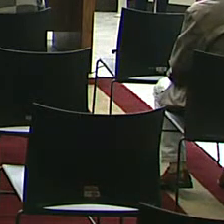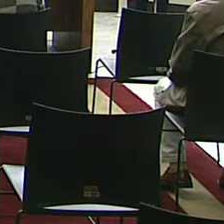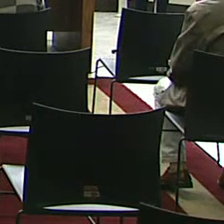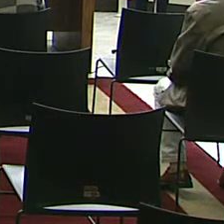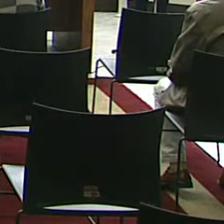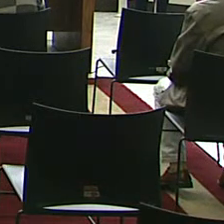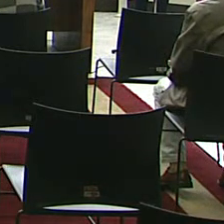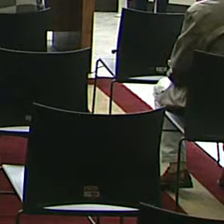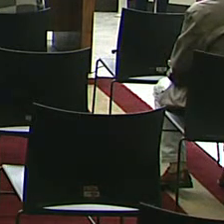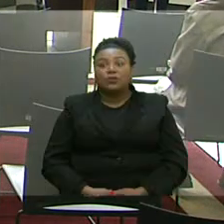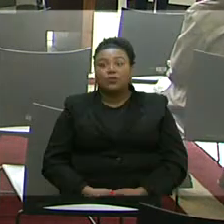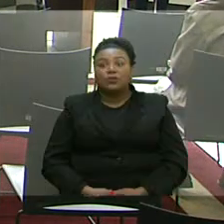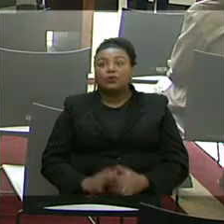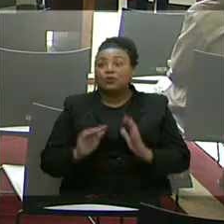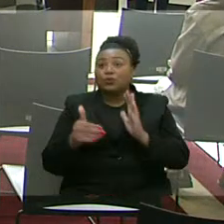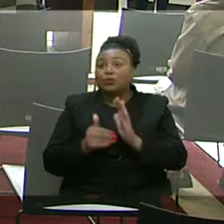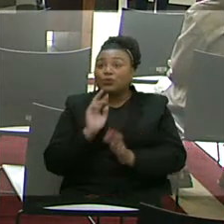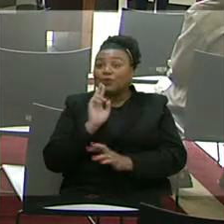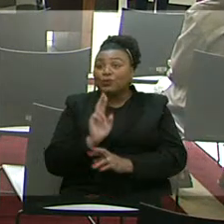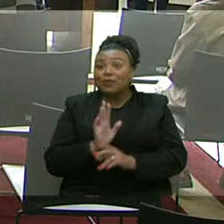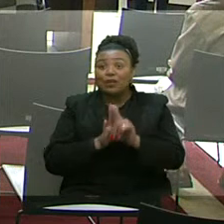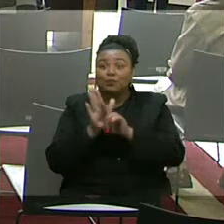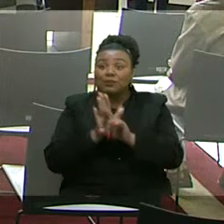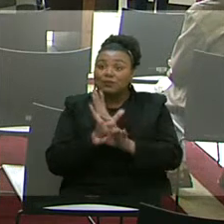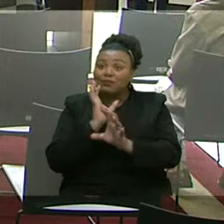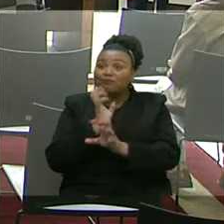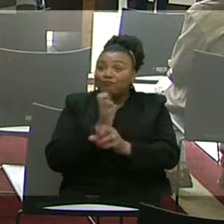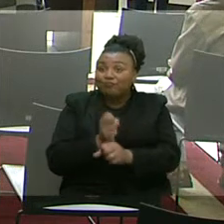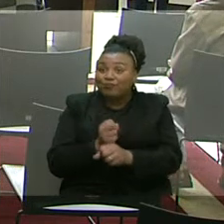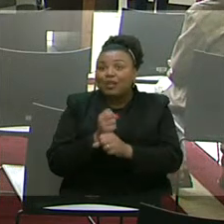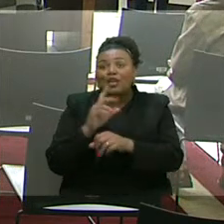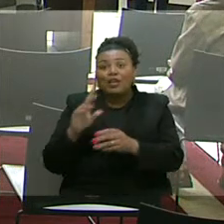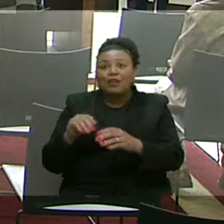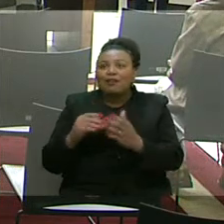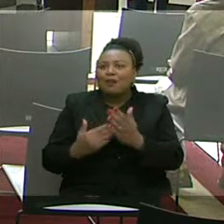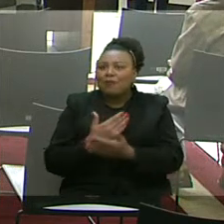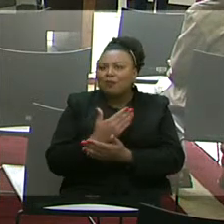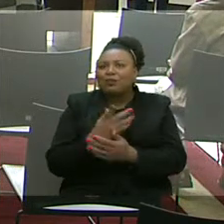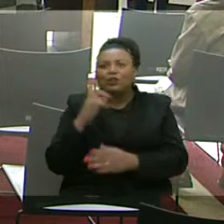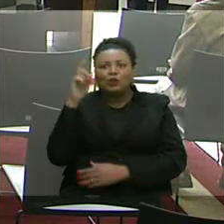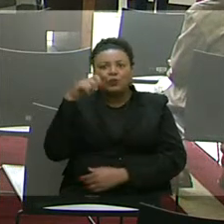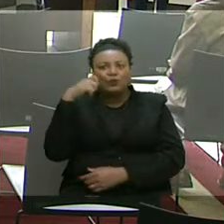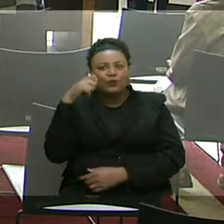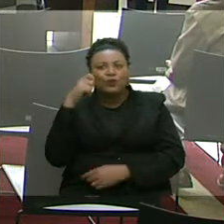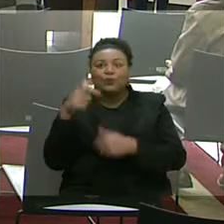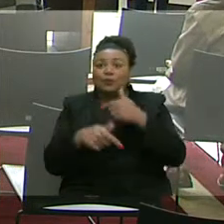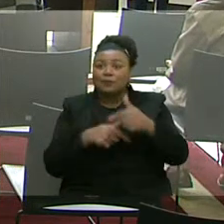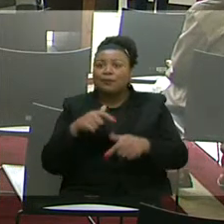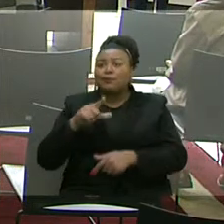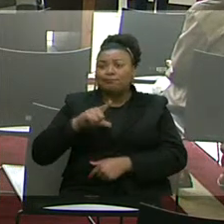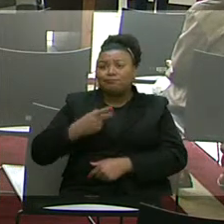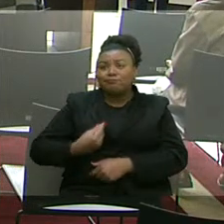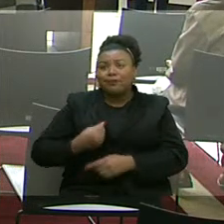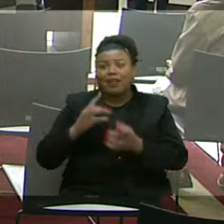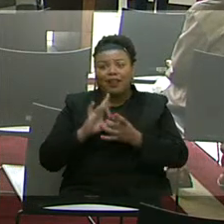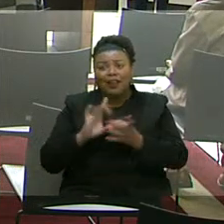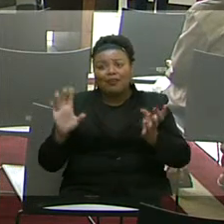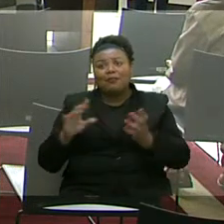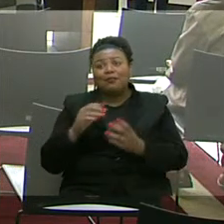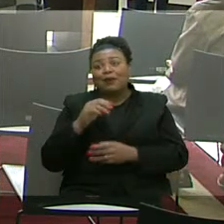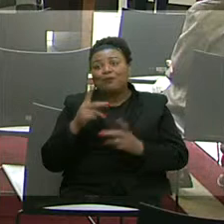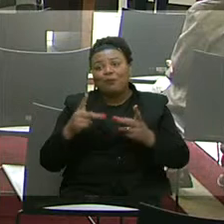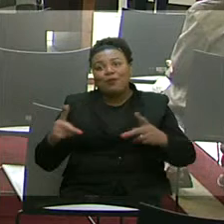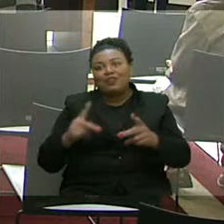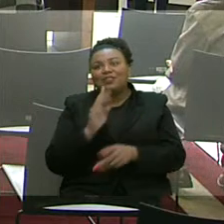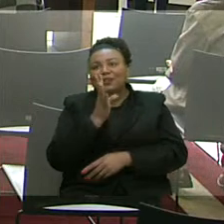os resultados, pesquisas, diagnósticos, encaminhamentos, vídeos, etc., desse trabalho estão disponíveis à disposição ali da população.